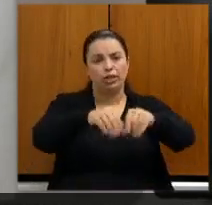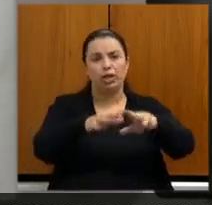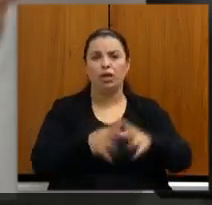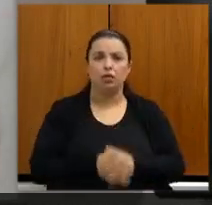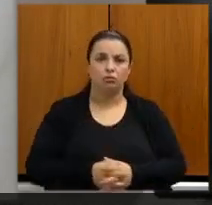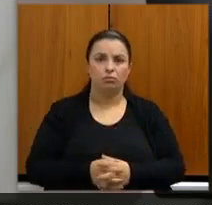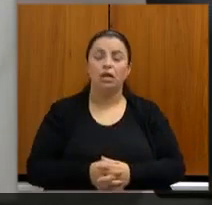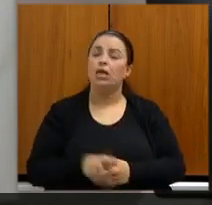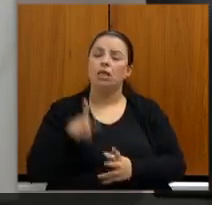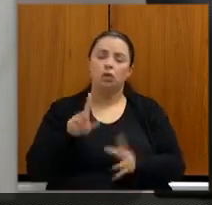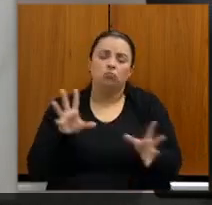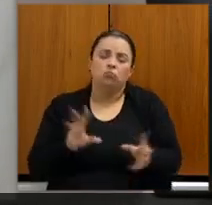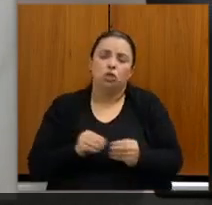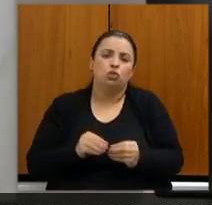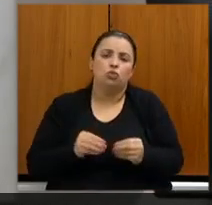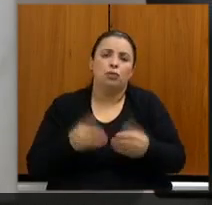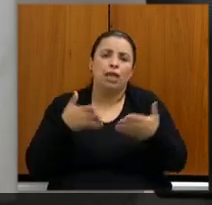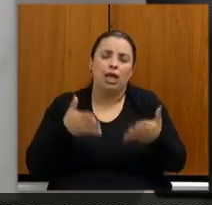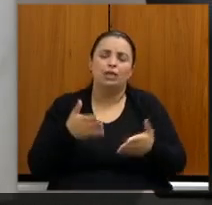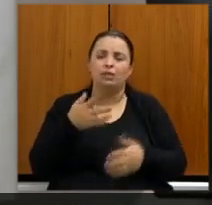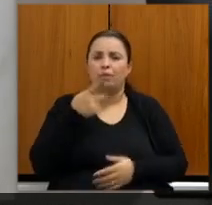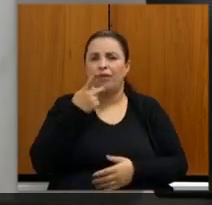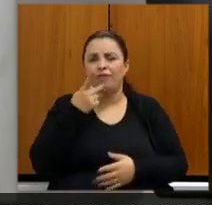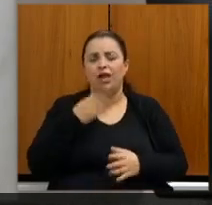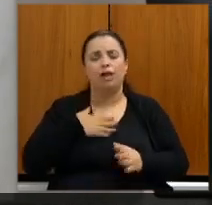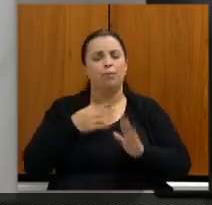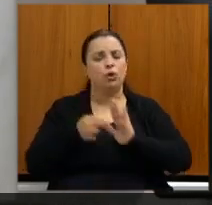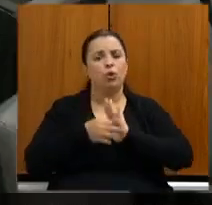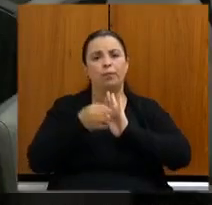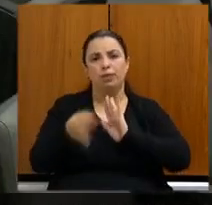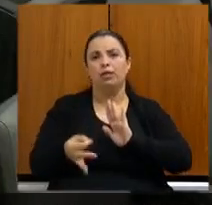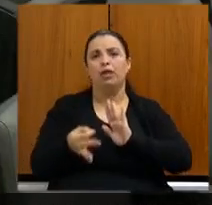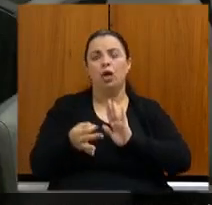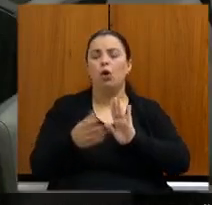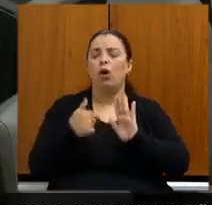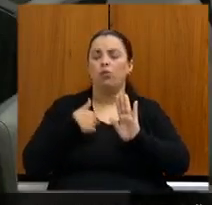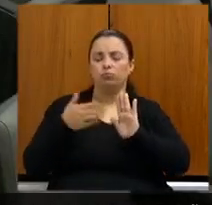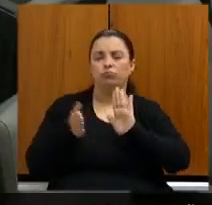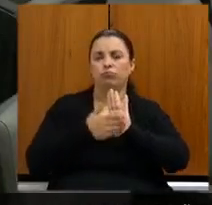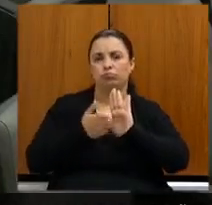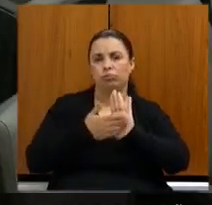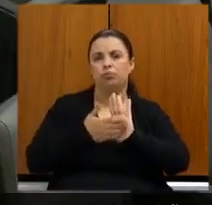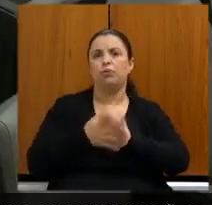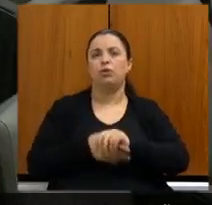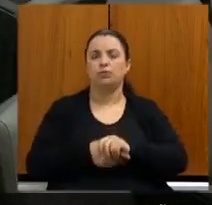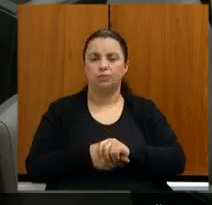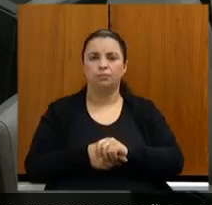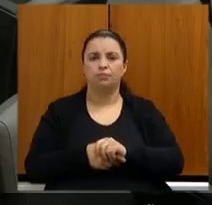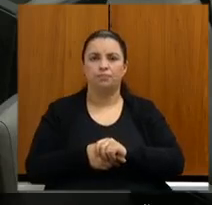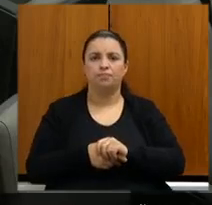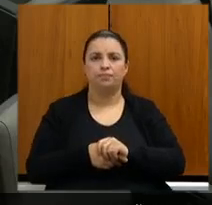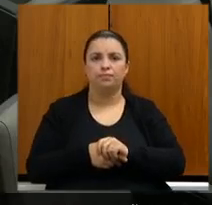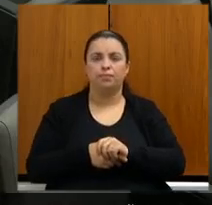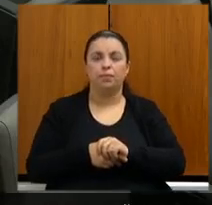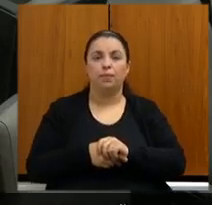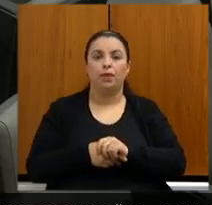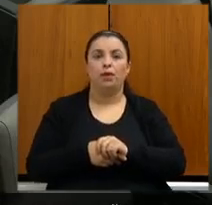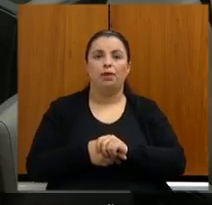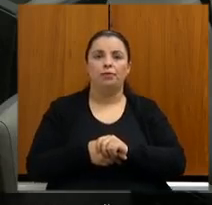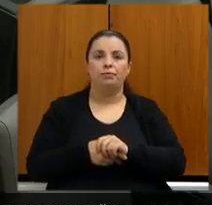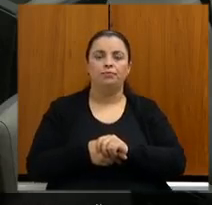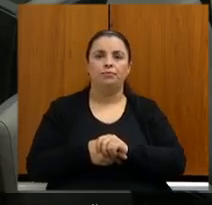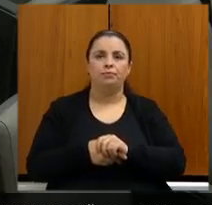isso que eu queria propor aqui né É É a e